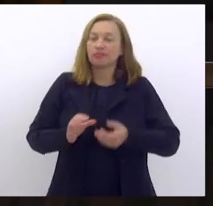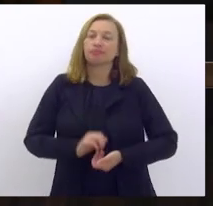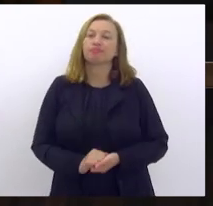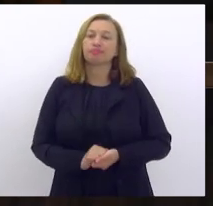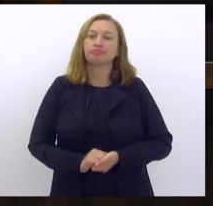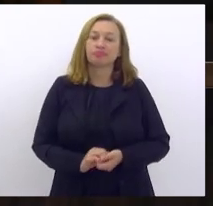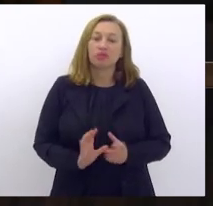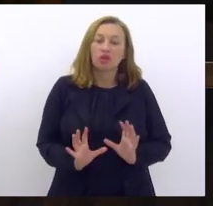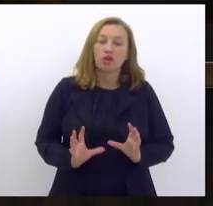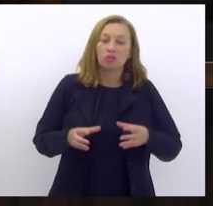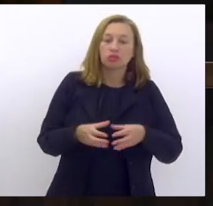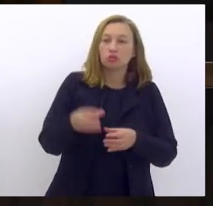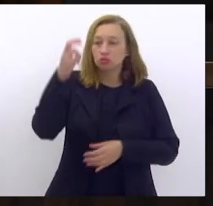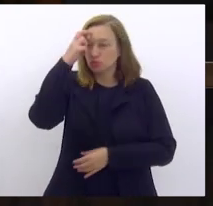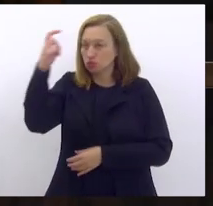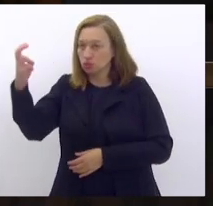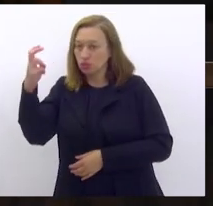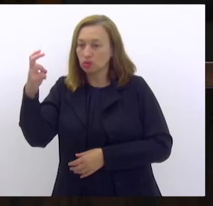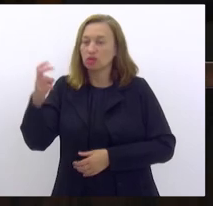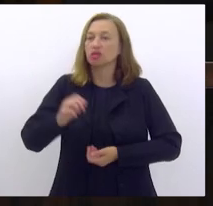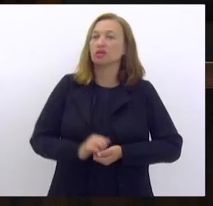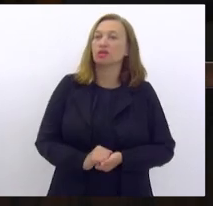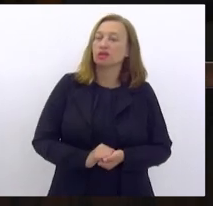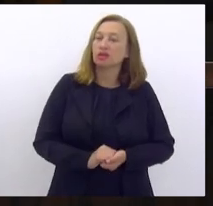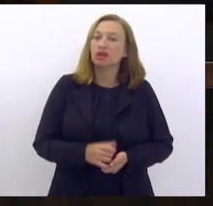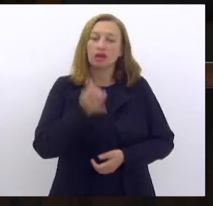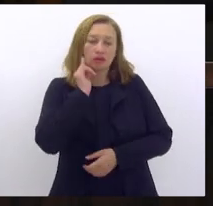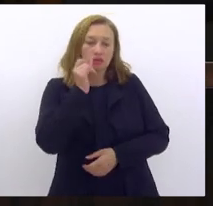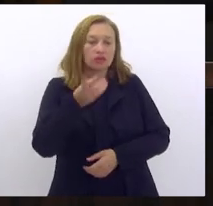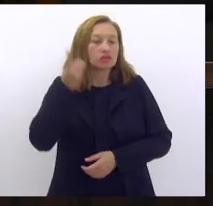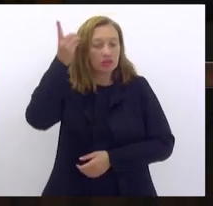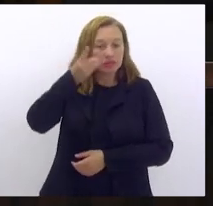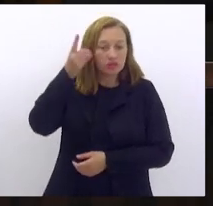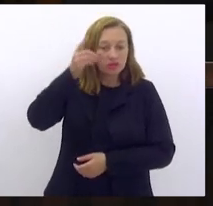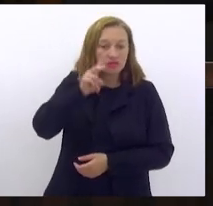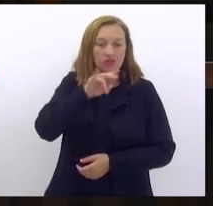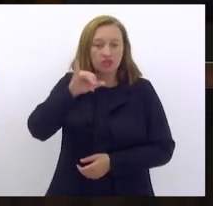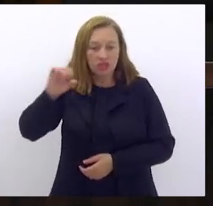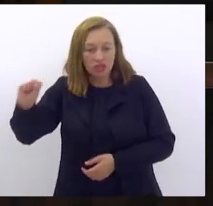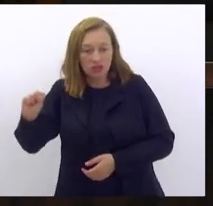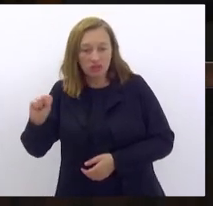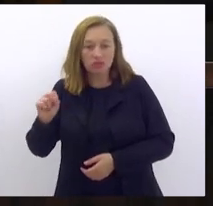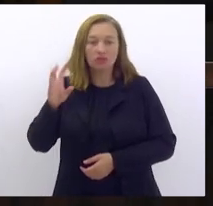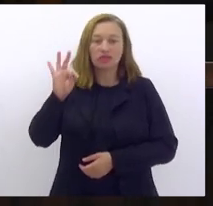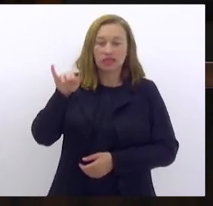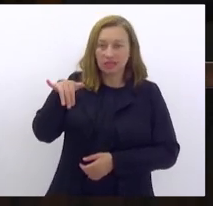de Cultura, favorável. Relatores: deputado Vinícius Gozolino e